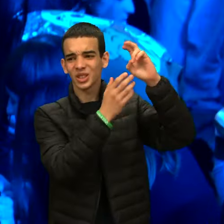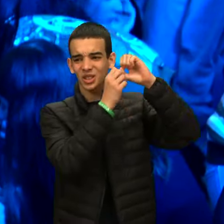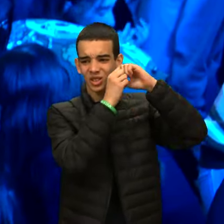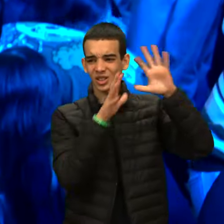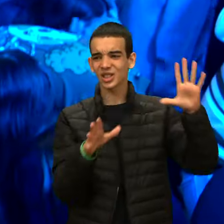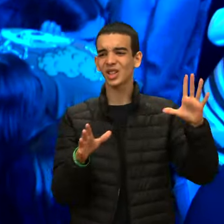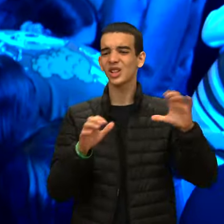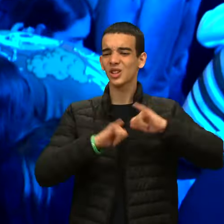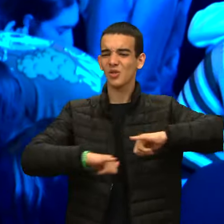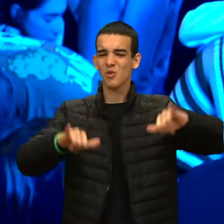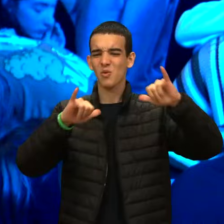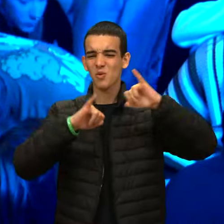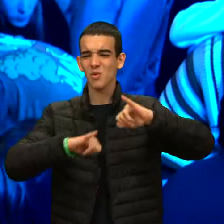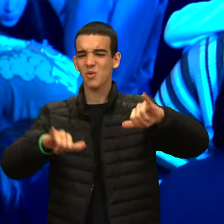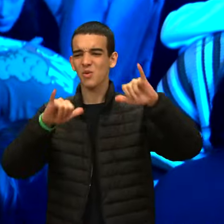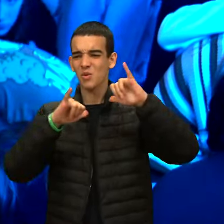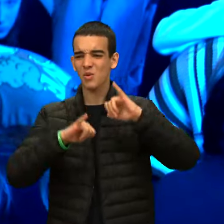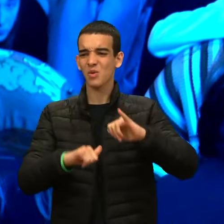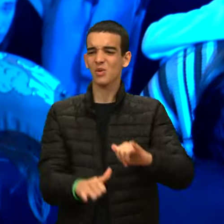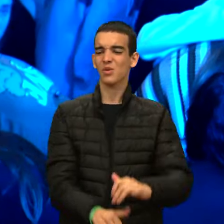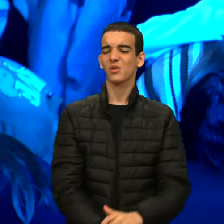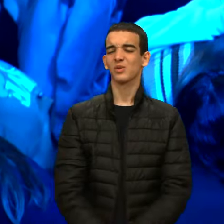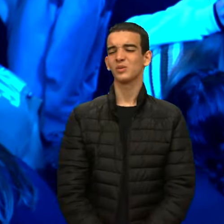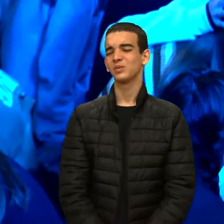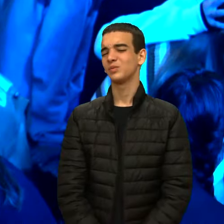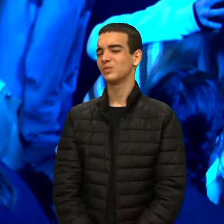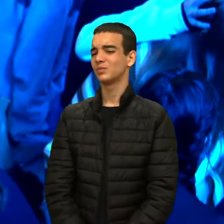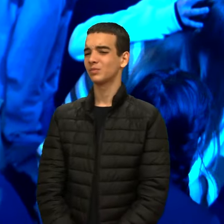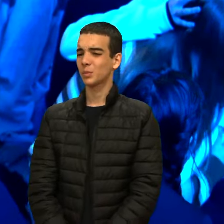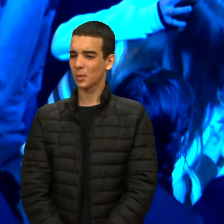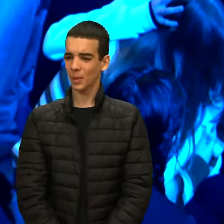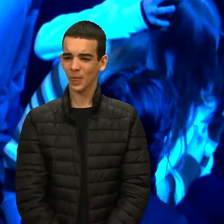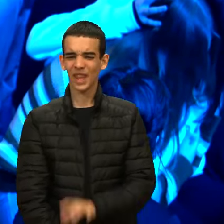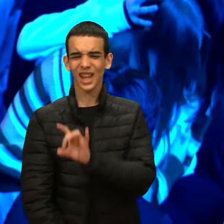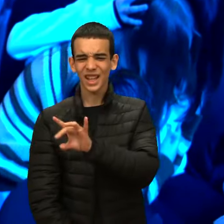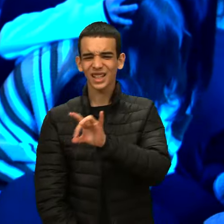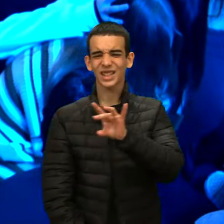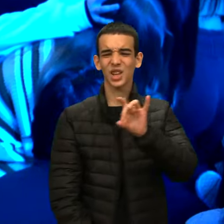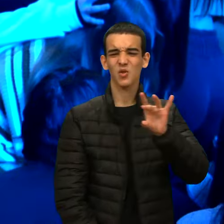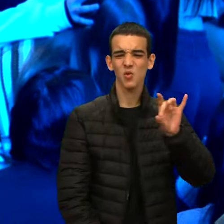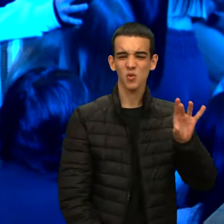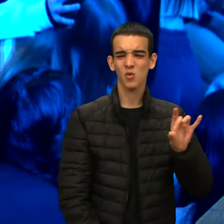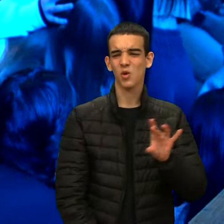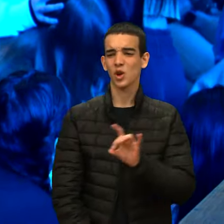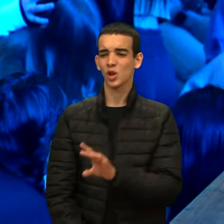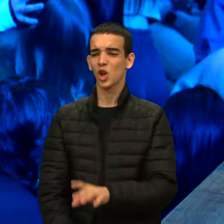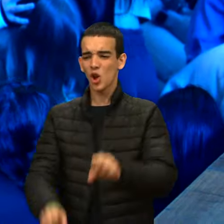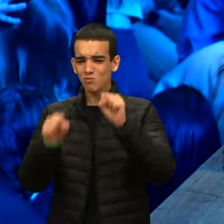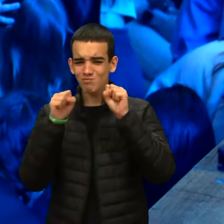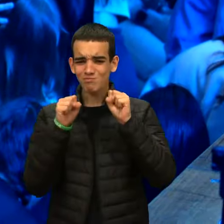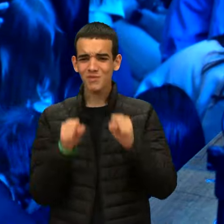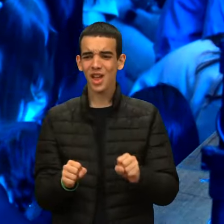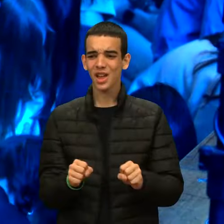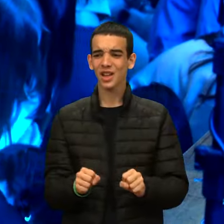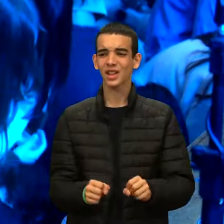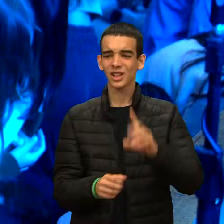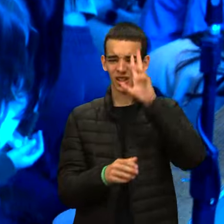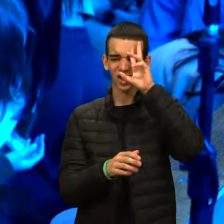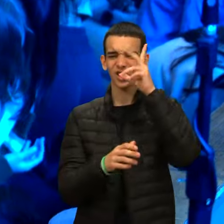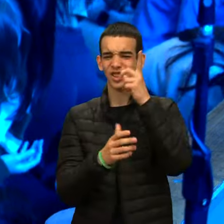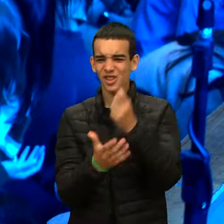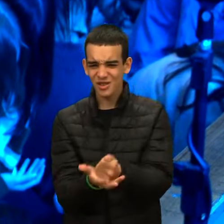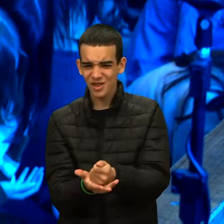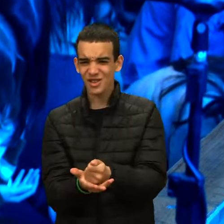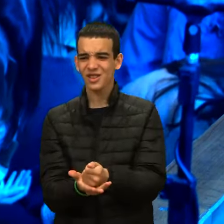que cada um aqui na frente hoje possa decidir, possa tomar essa decisão, Deus, de pela